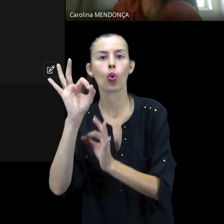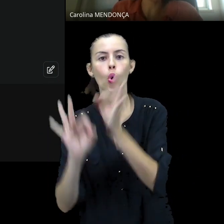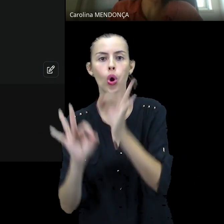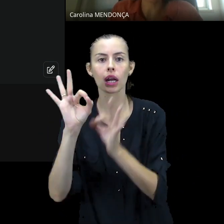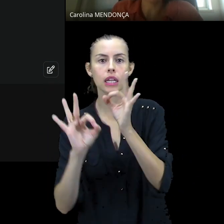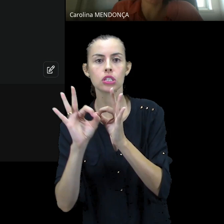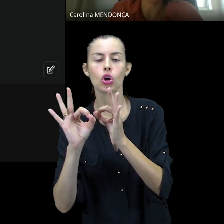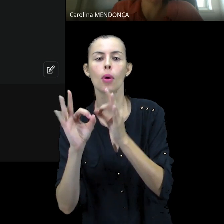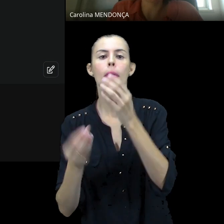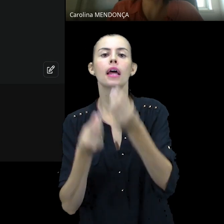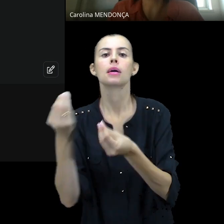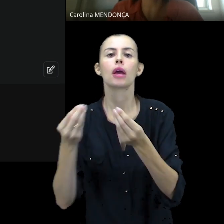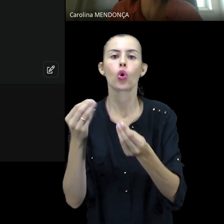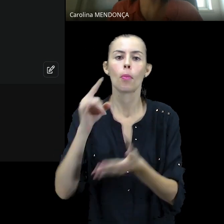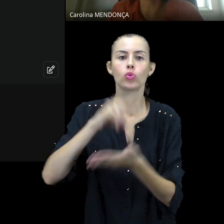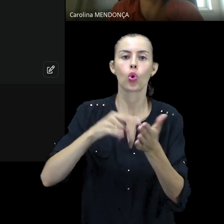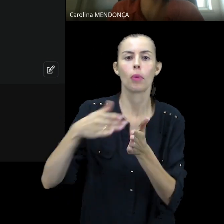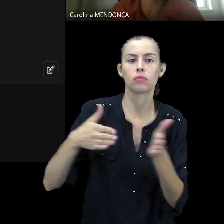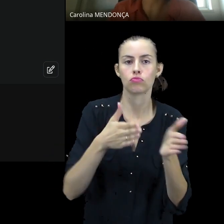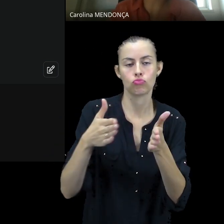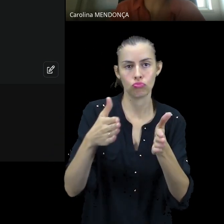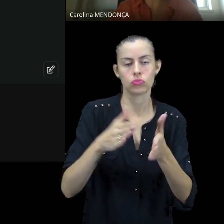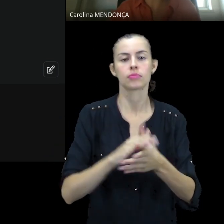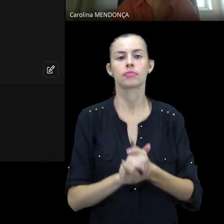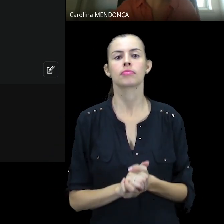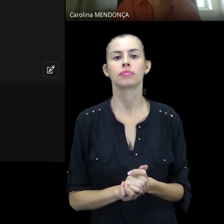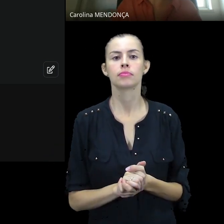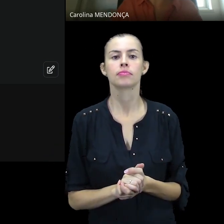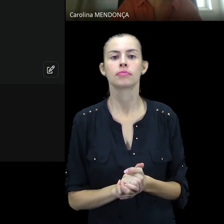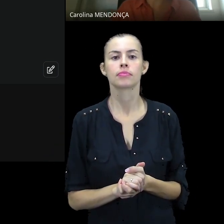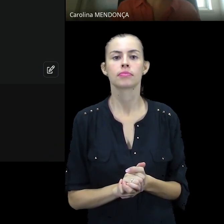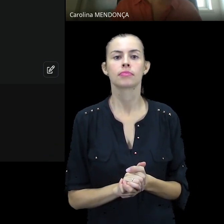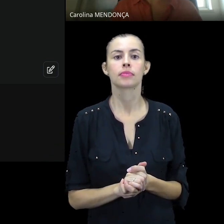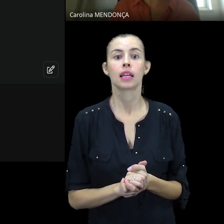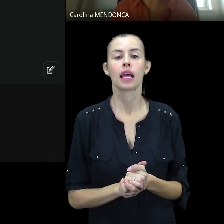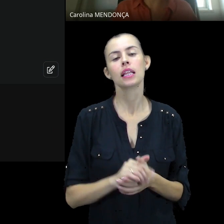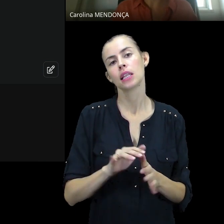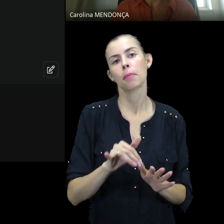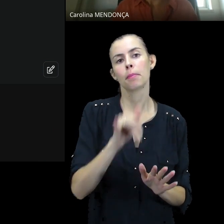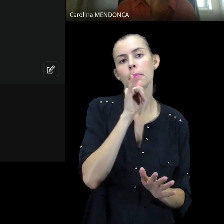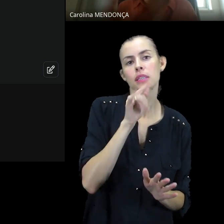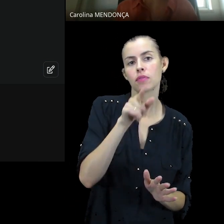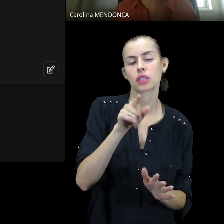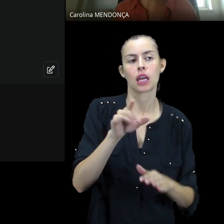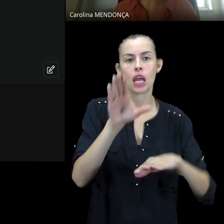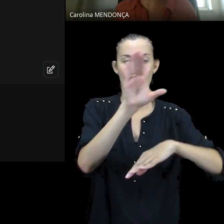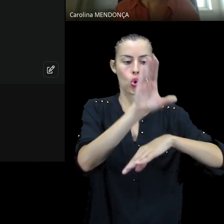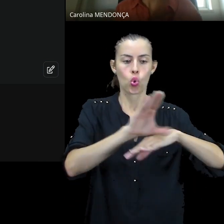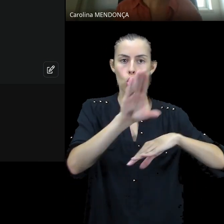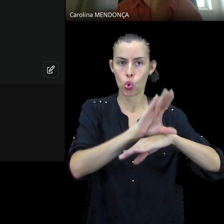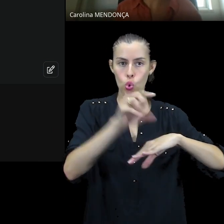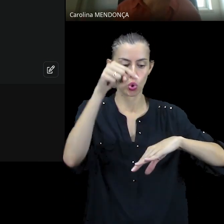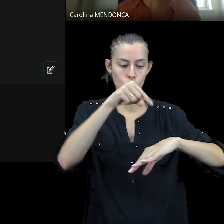criou um grupo de componentes que são optativos de extensão, assim é possível você colocar no currículo de curso que ele tem 120